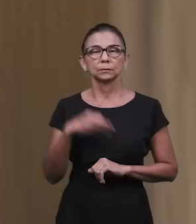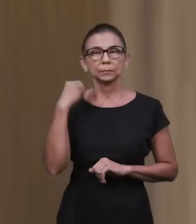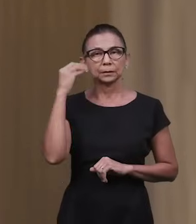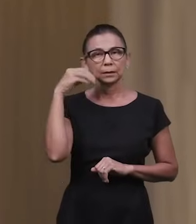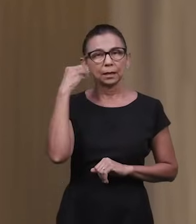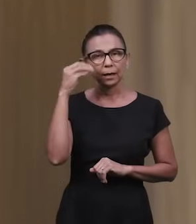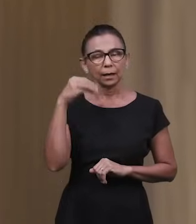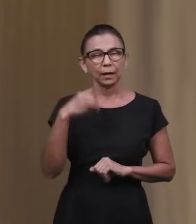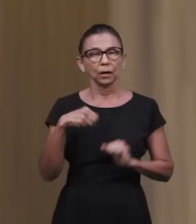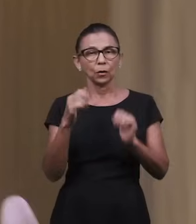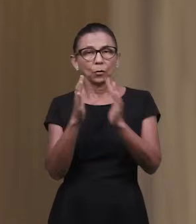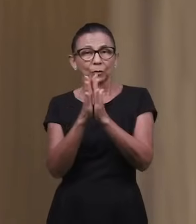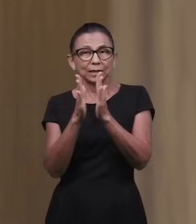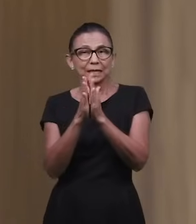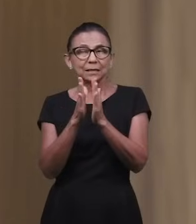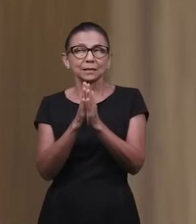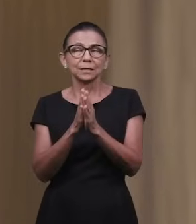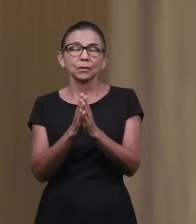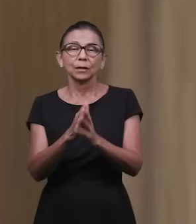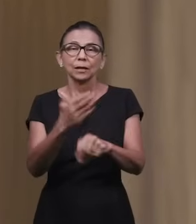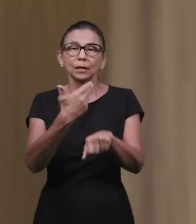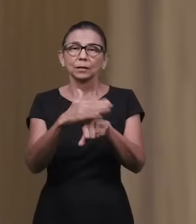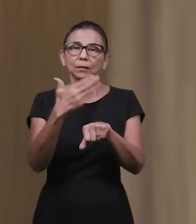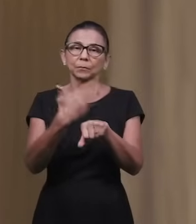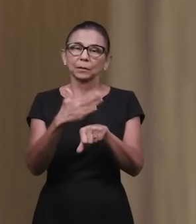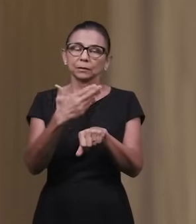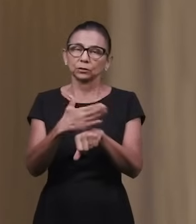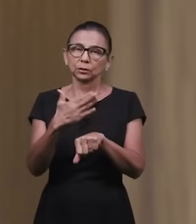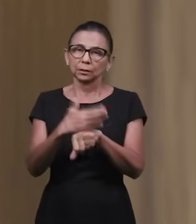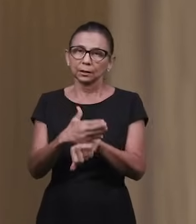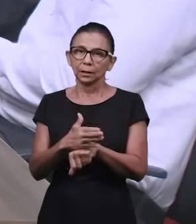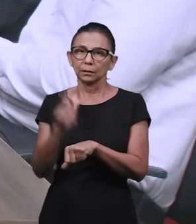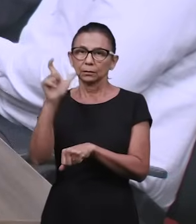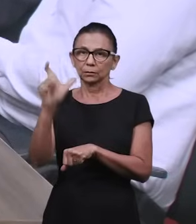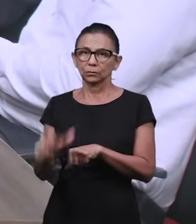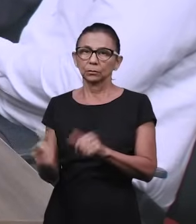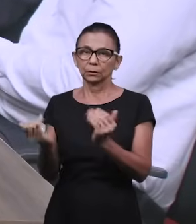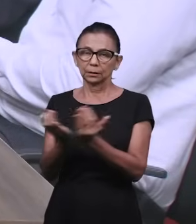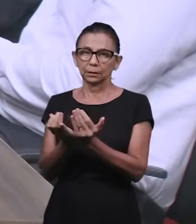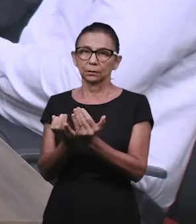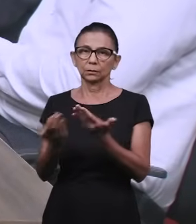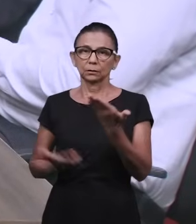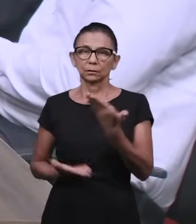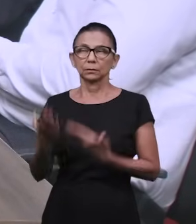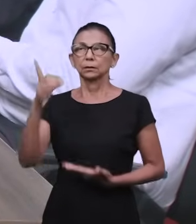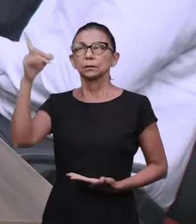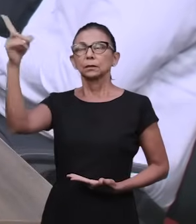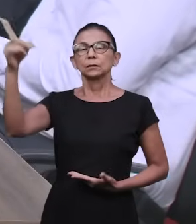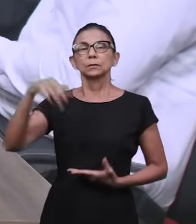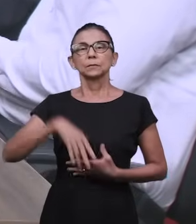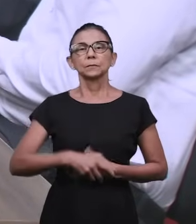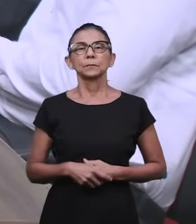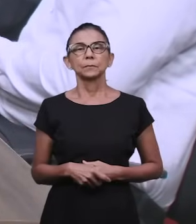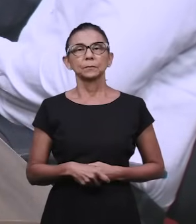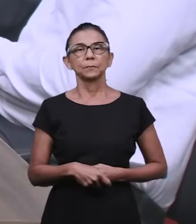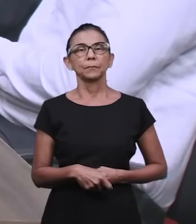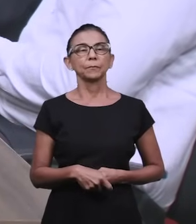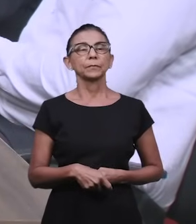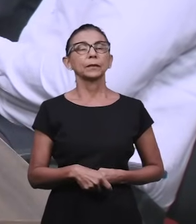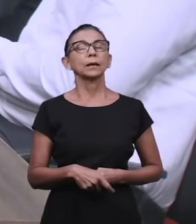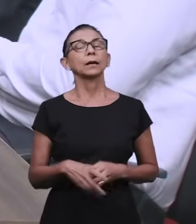tem que fazer parte da prática da vida do crente, do servo de Deus, né? Interessante é ver a gente falando sobre